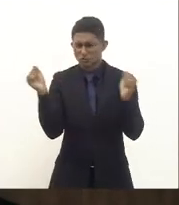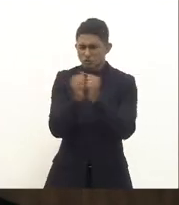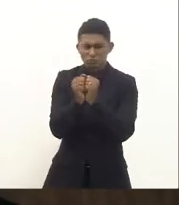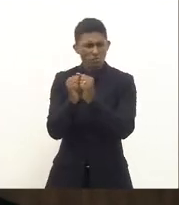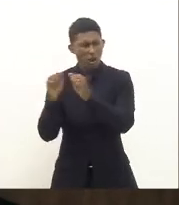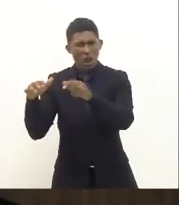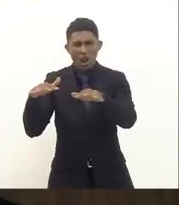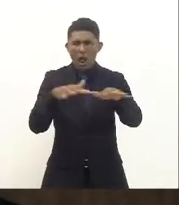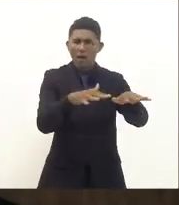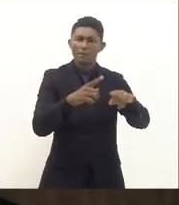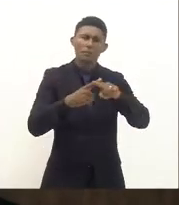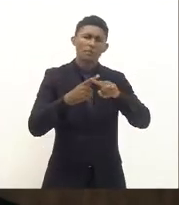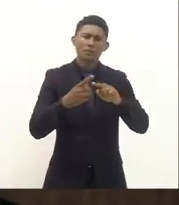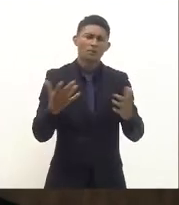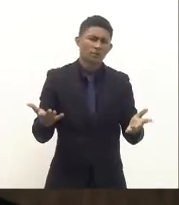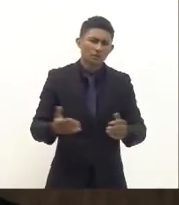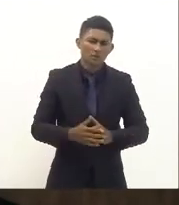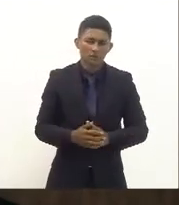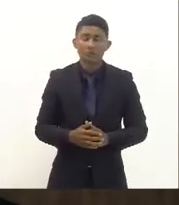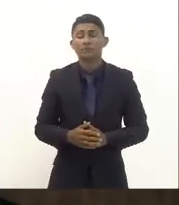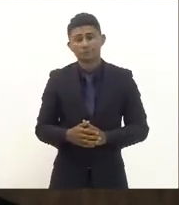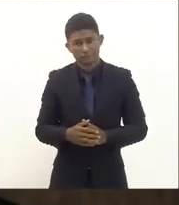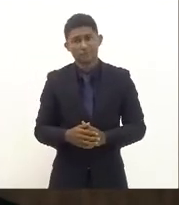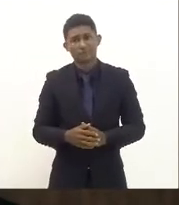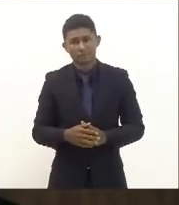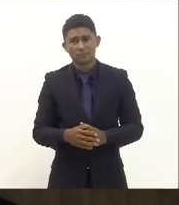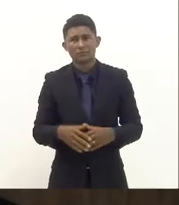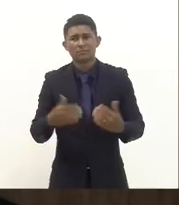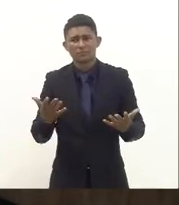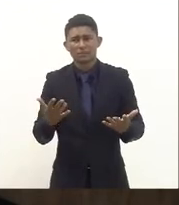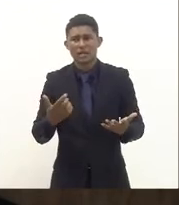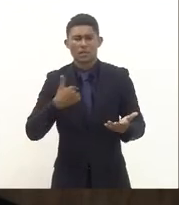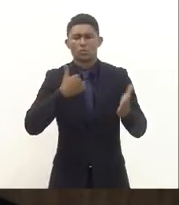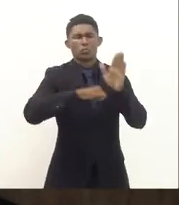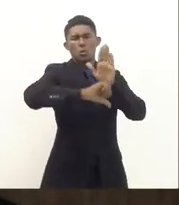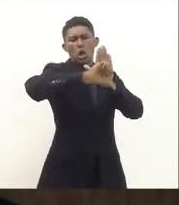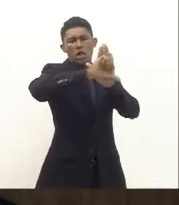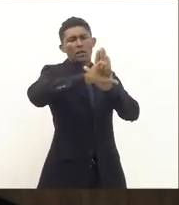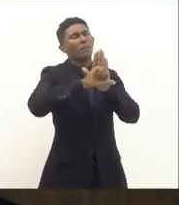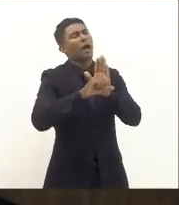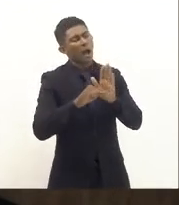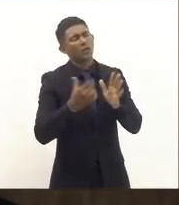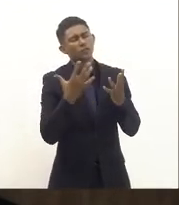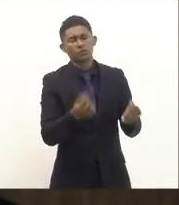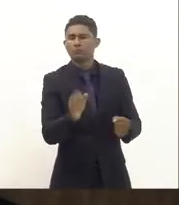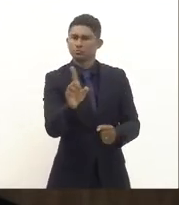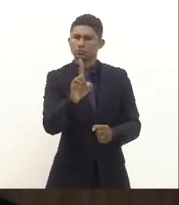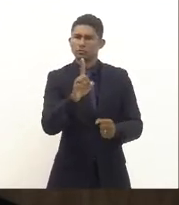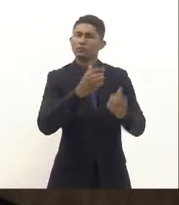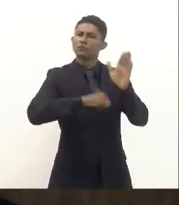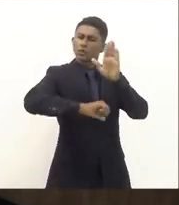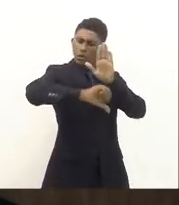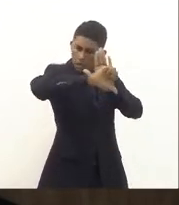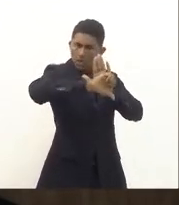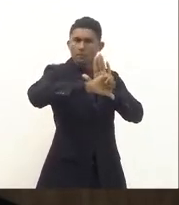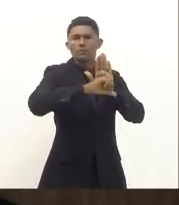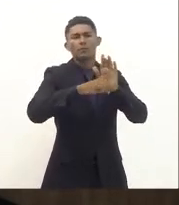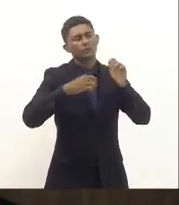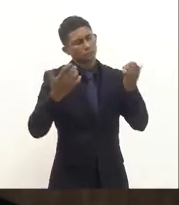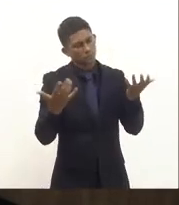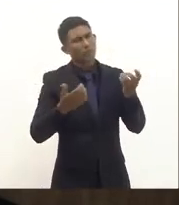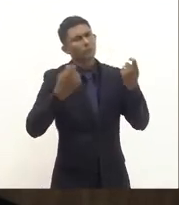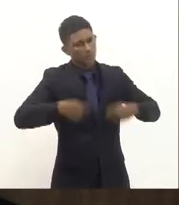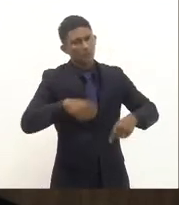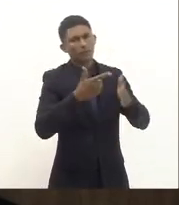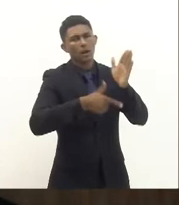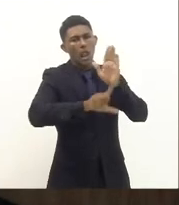sanguinaris dos territórios populares do Rio de Janeiro Lima com antecedência com crime o crime ser tem que ser tratado na forma e no Rigor da